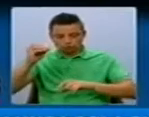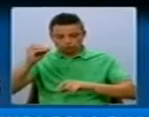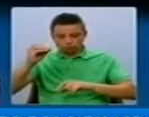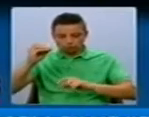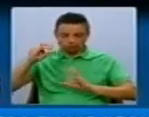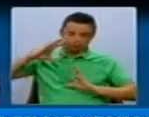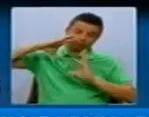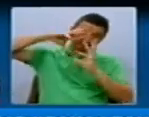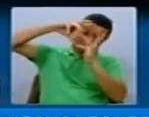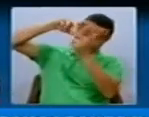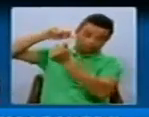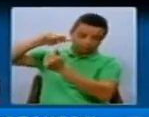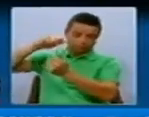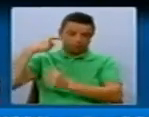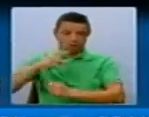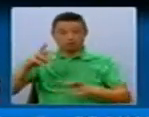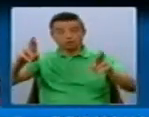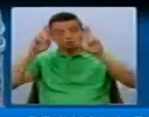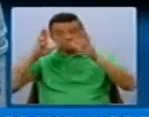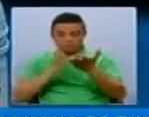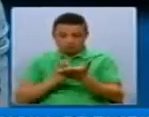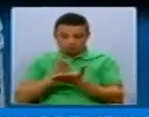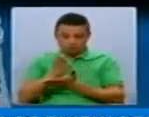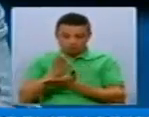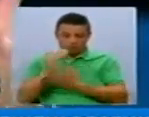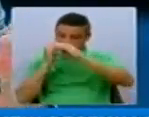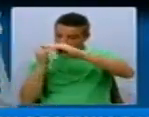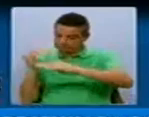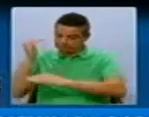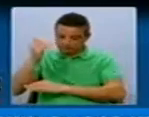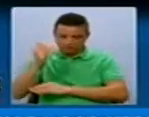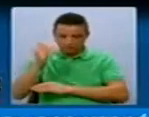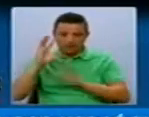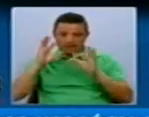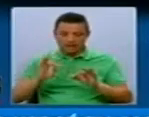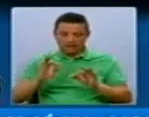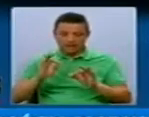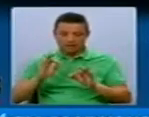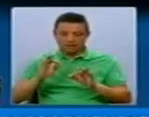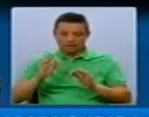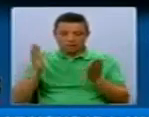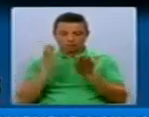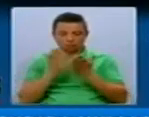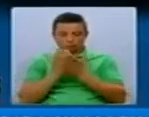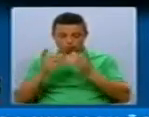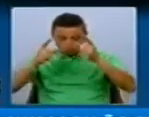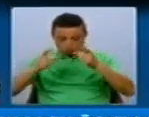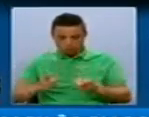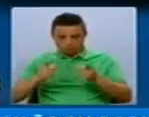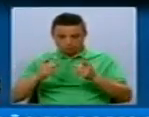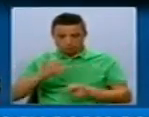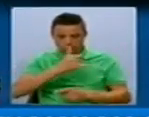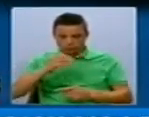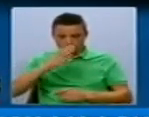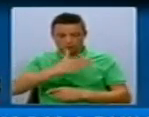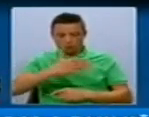estar, esteve e esperemos que continue a estar acima das realpolitics da Terra. Foi um estudo que começou em